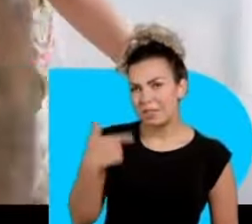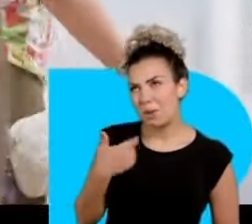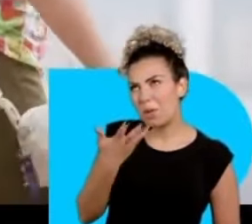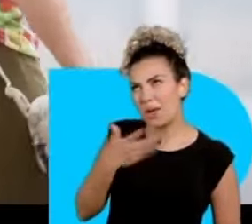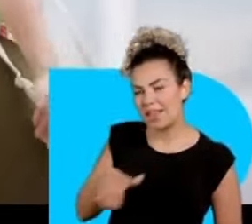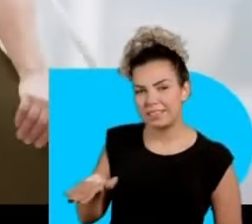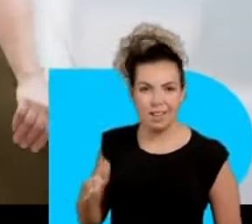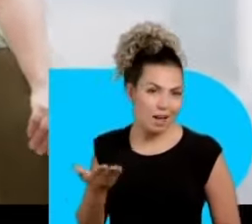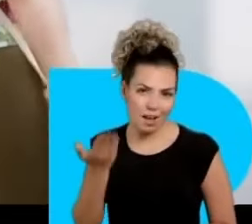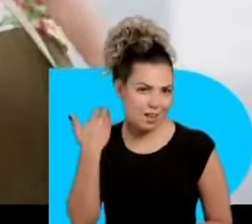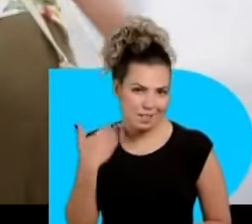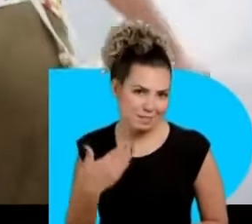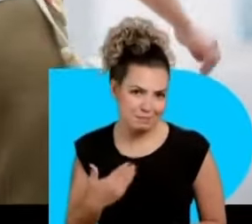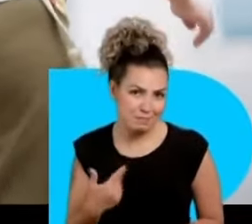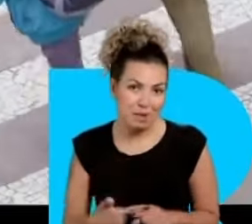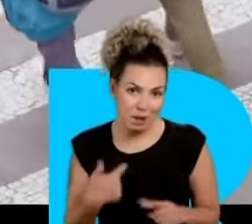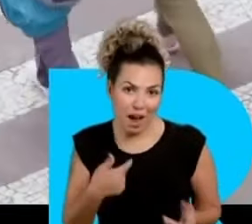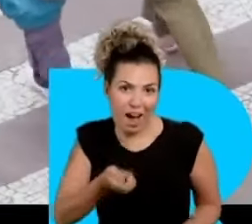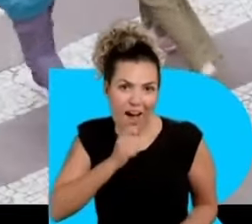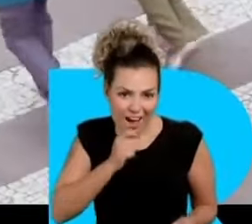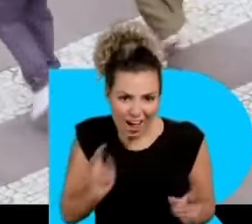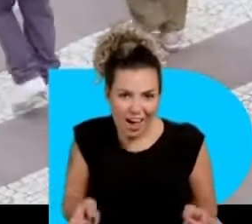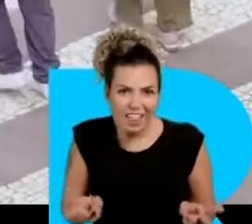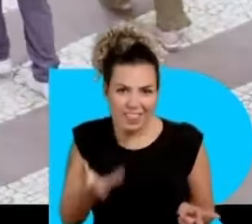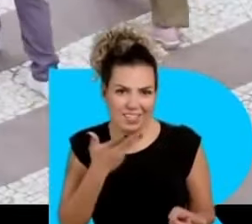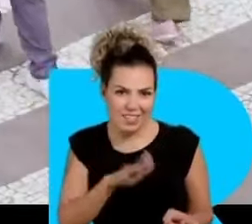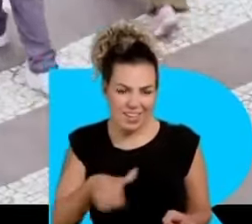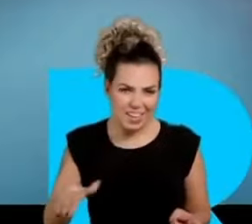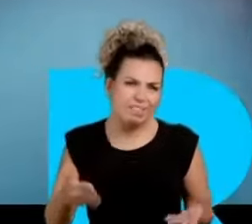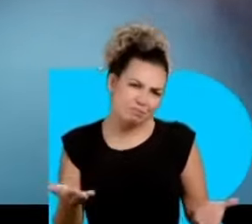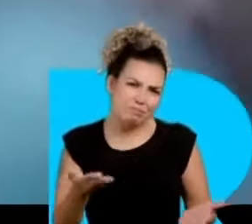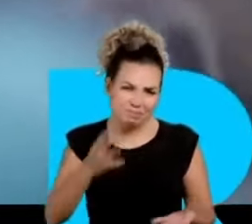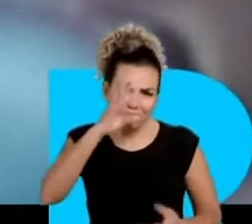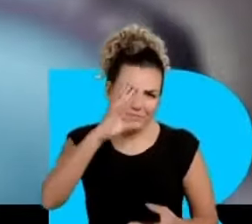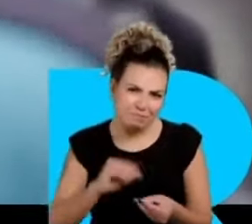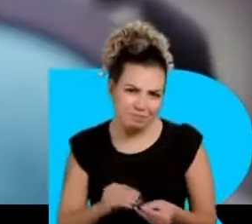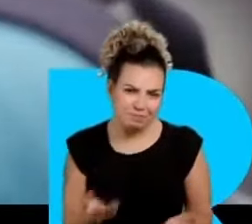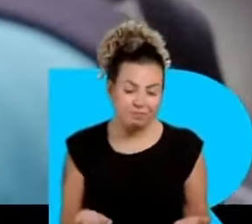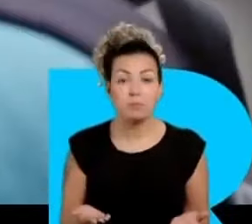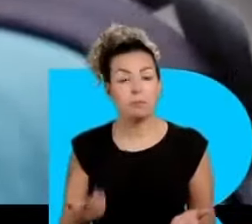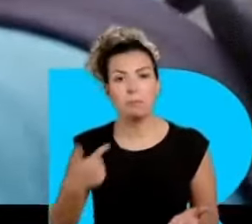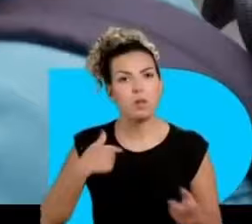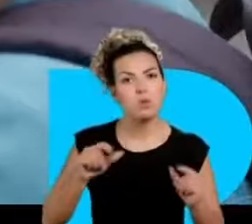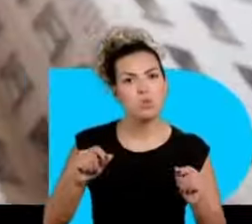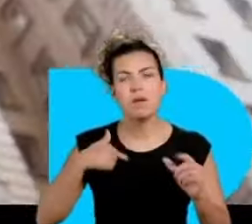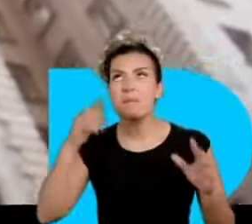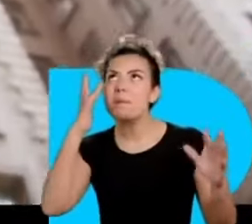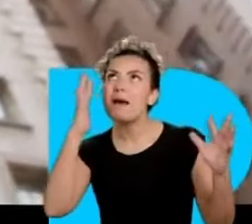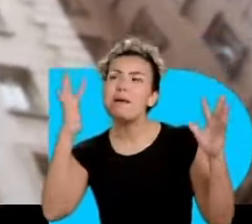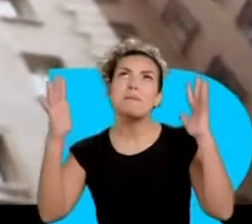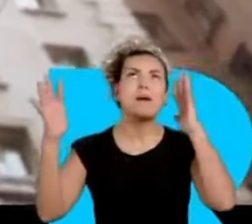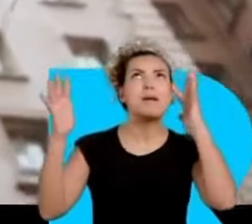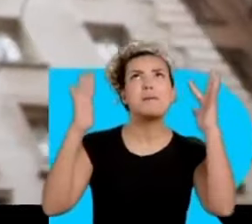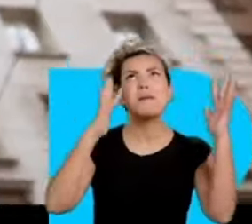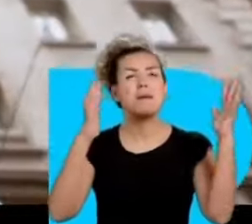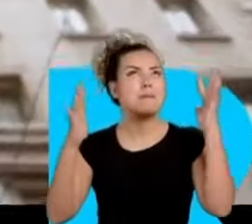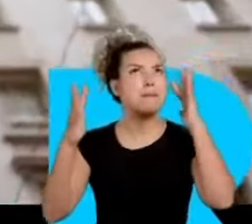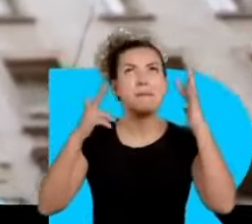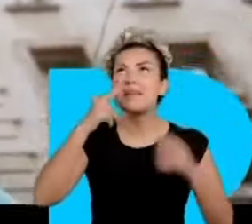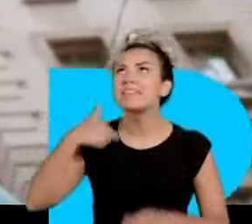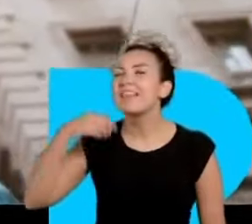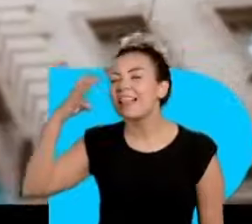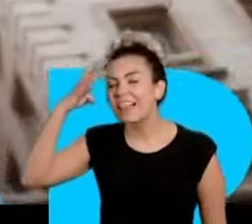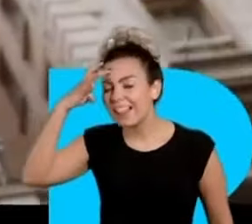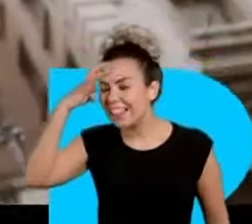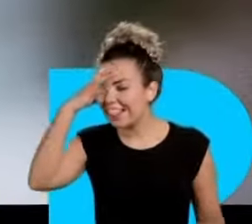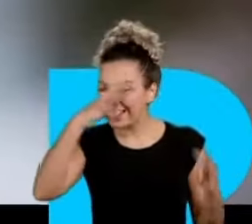Desde criança, quer dizer, criança eu ainda sou, né? Ah, vocês entenderam. Eu sempre fui cheio de sonhos. Sempre